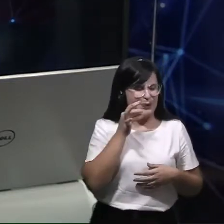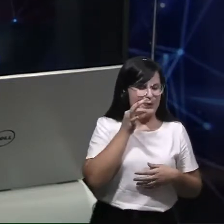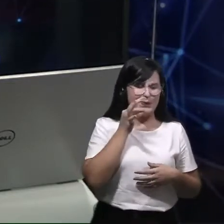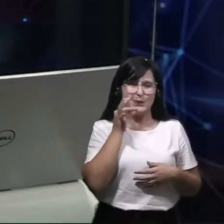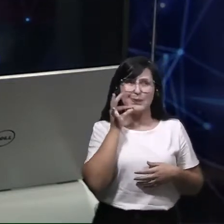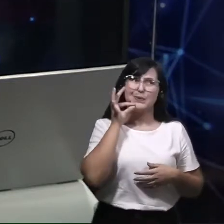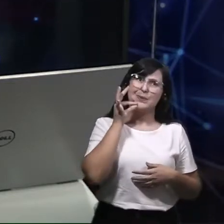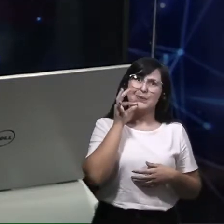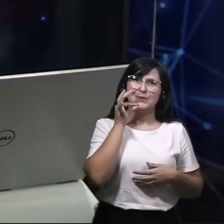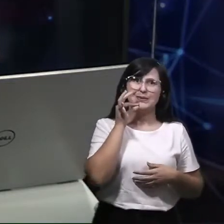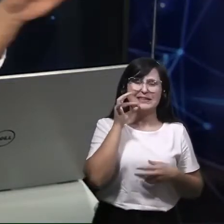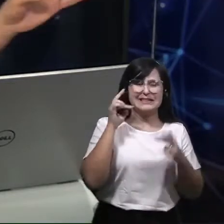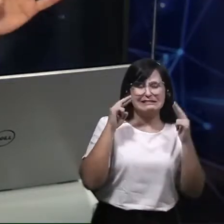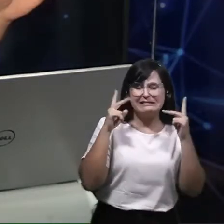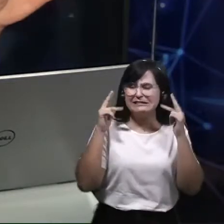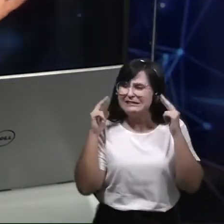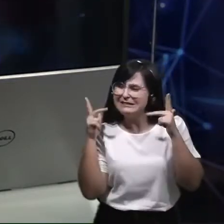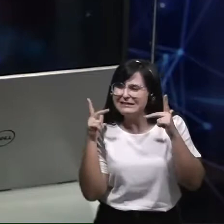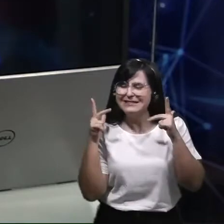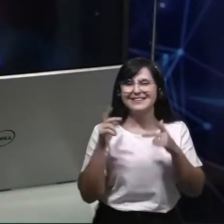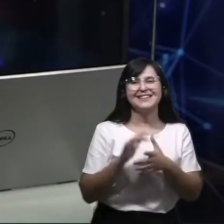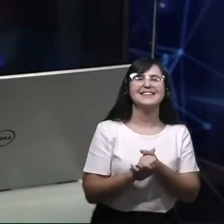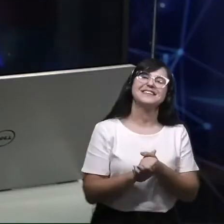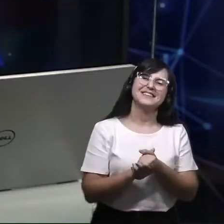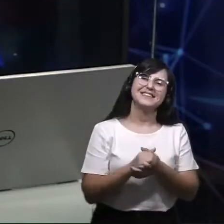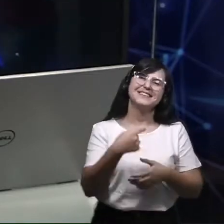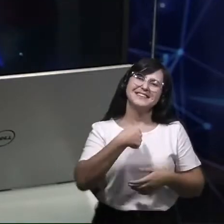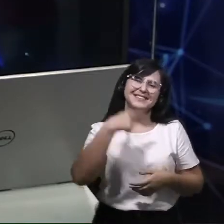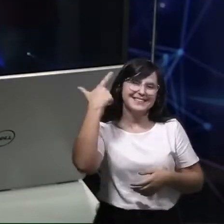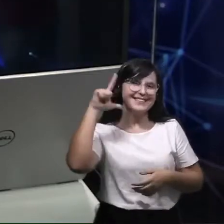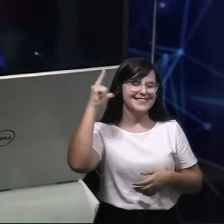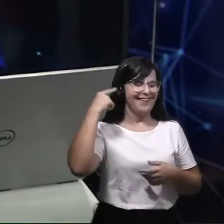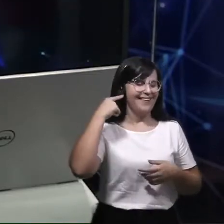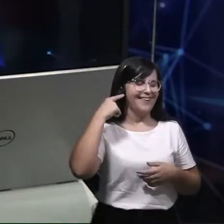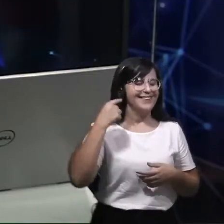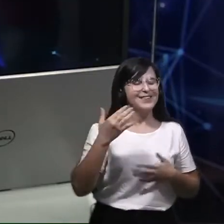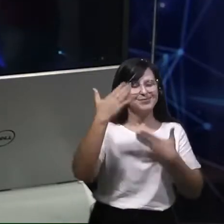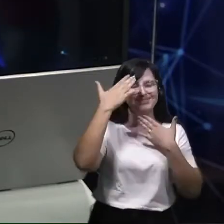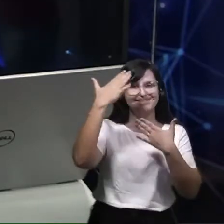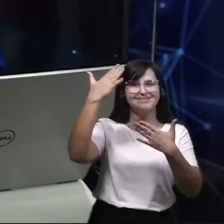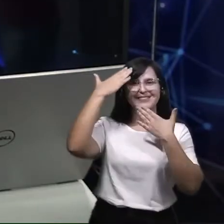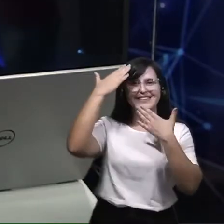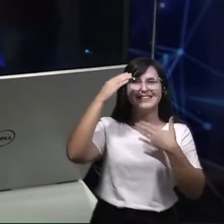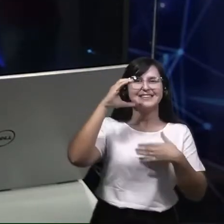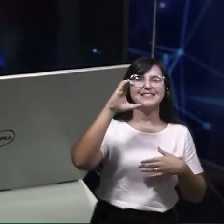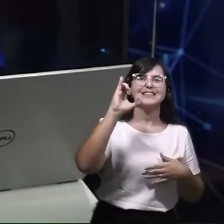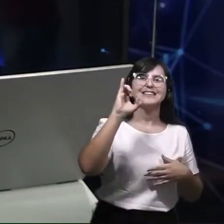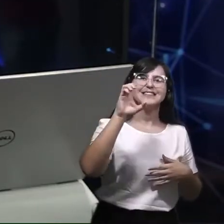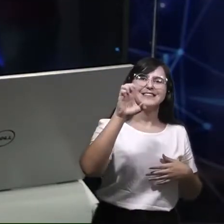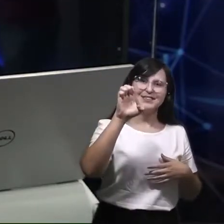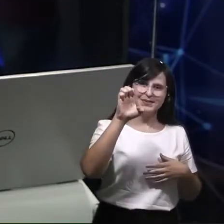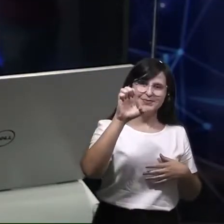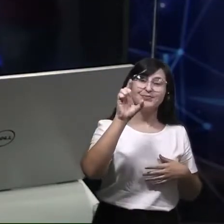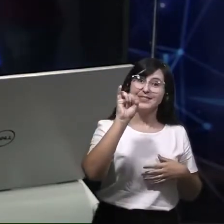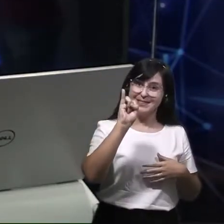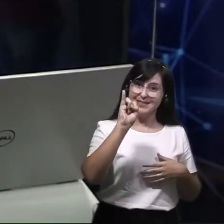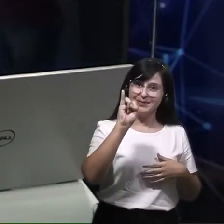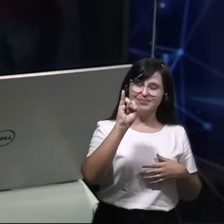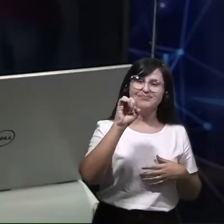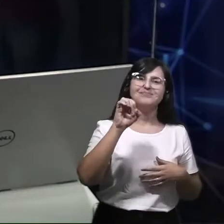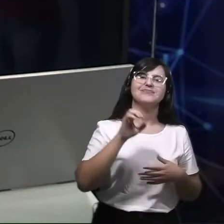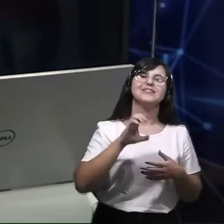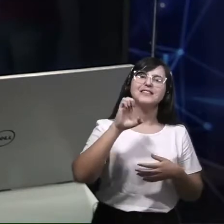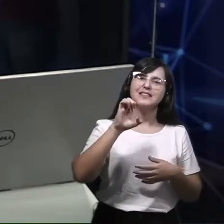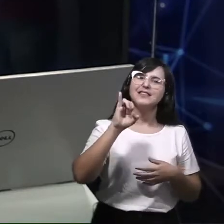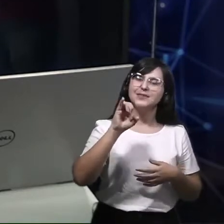tem cinco, né? Os nossos microfones se esgotaram, então eu tive que conseguir isso aqui. Muito obrigado à CI Iluminação pelo empréstimo aqui do microfone que fez